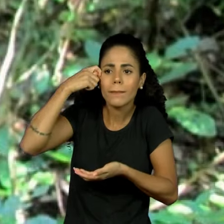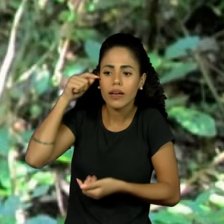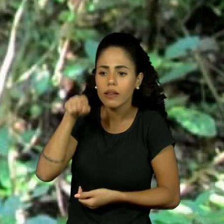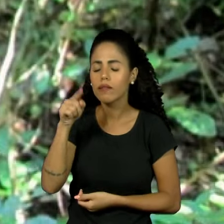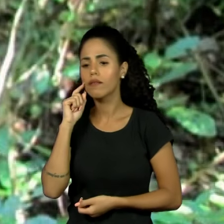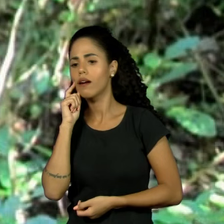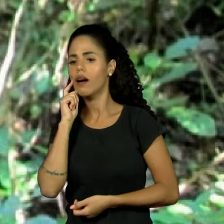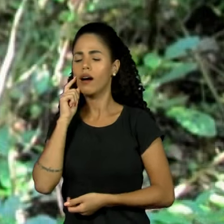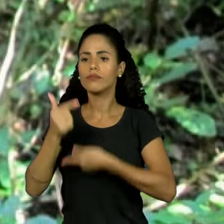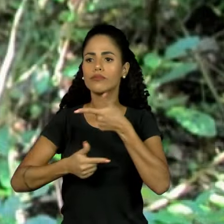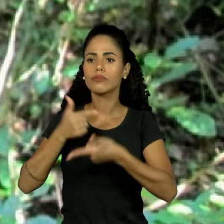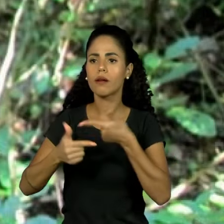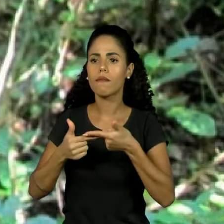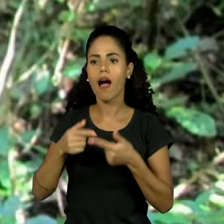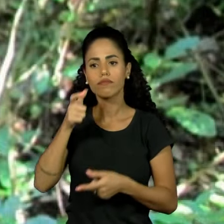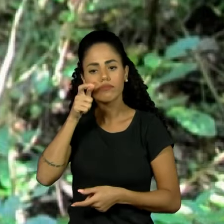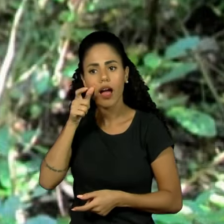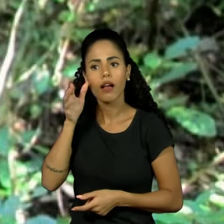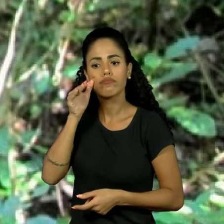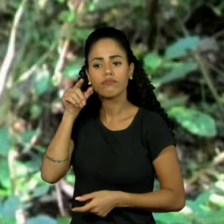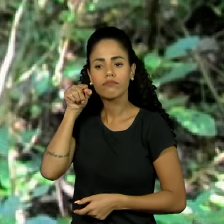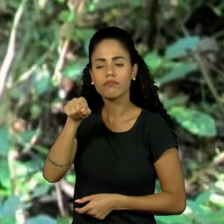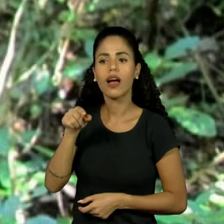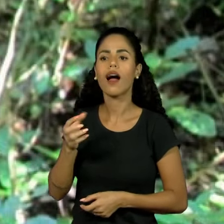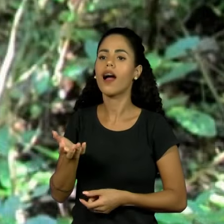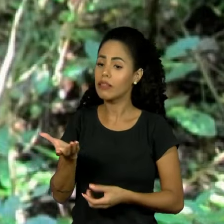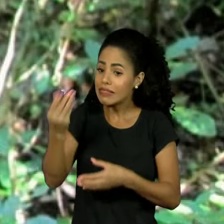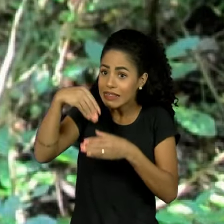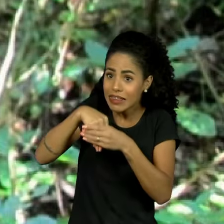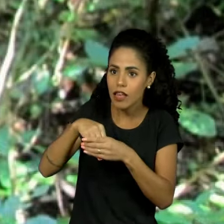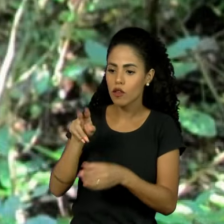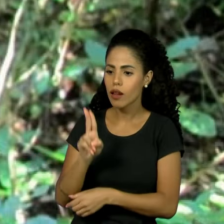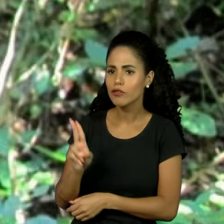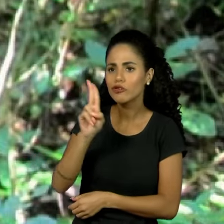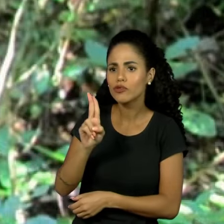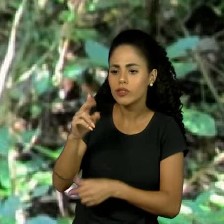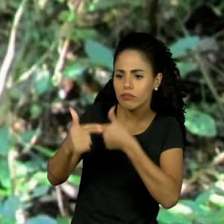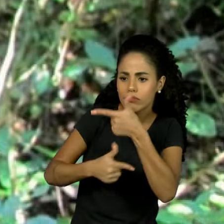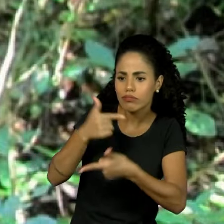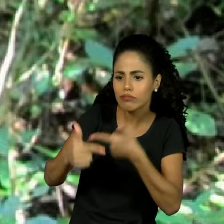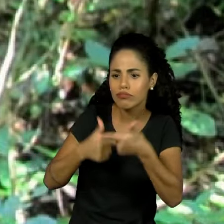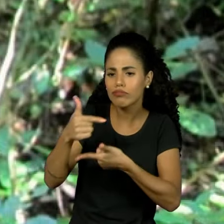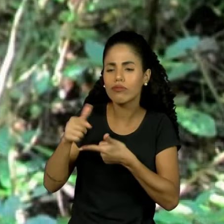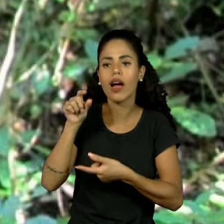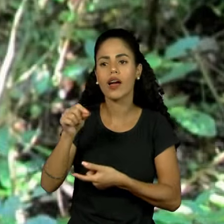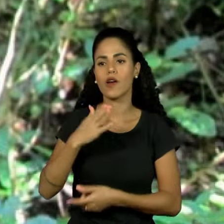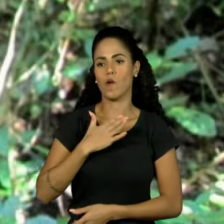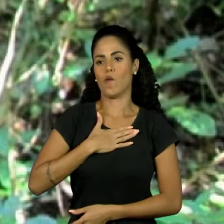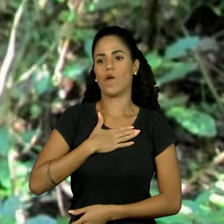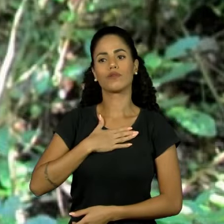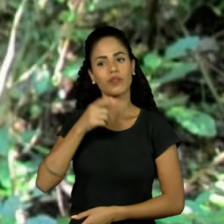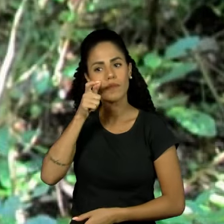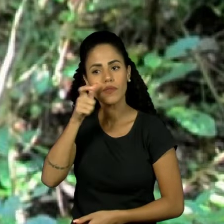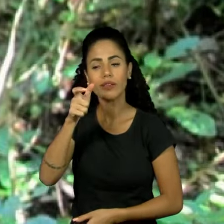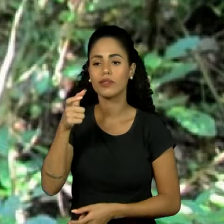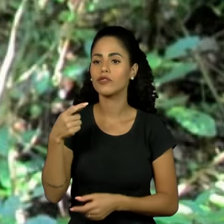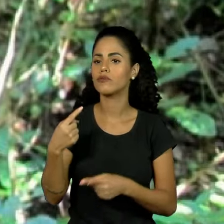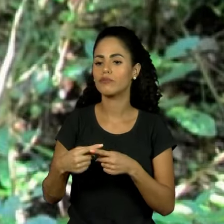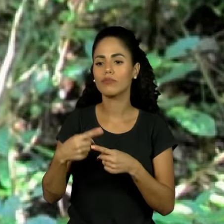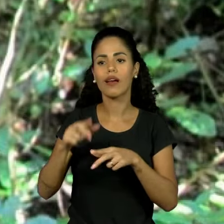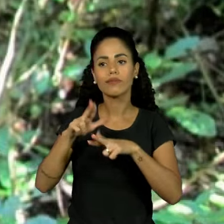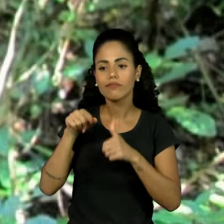dos trabalhos emblemáticos dentro da instituição. Trabalhar com primatas, em geral, é algo bem interessante